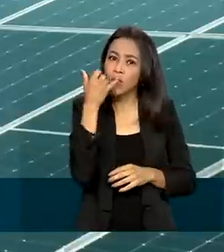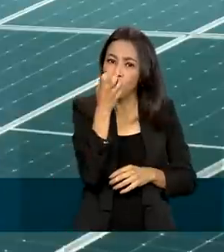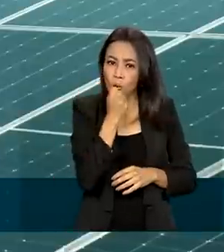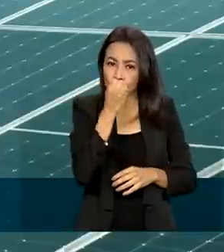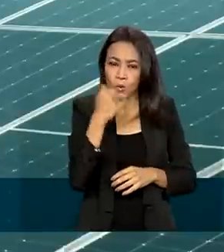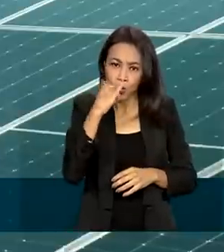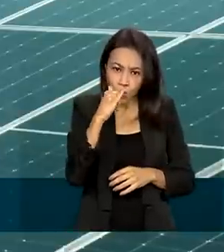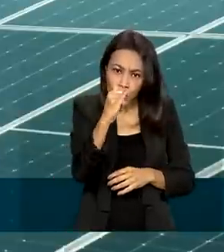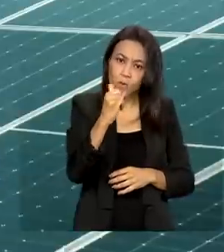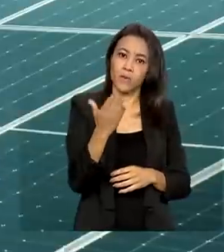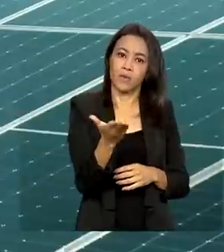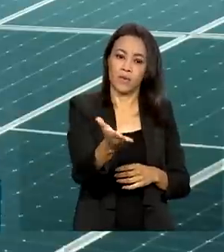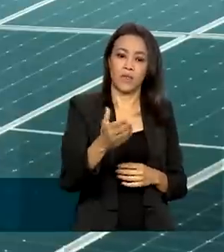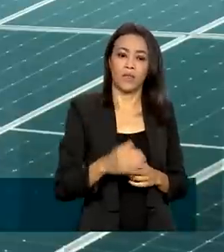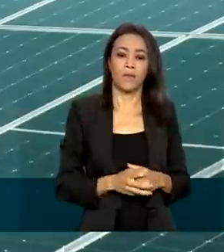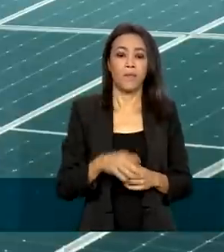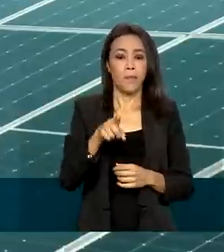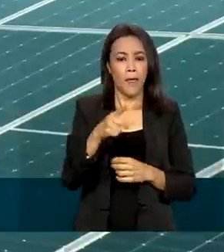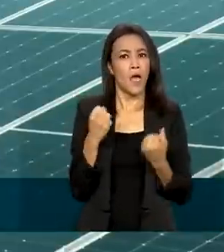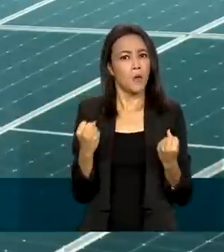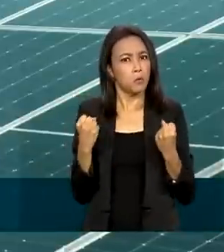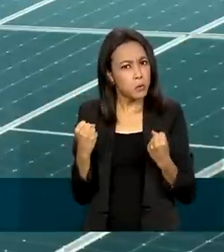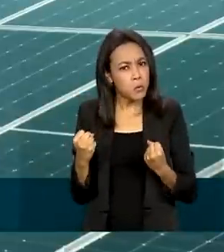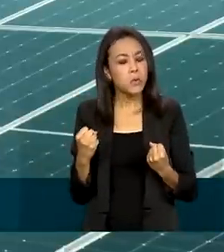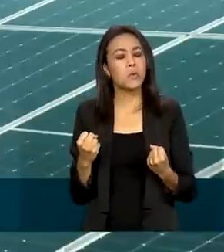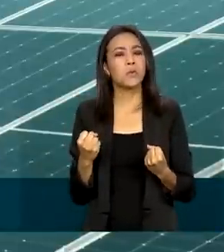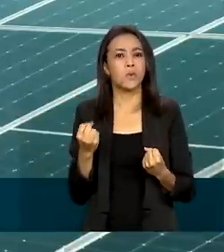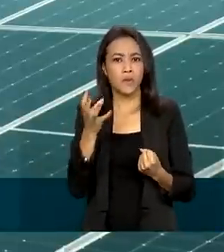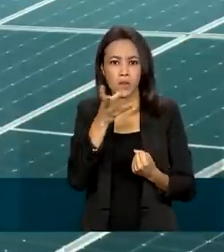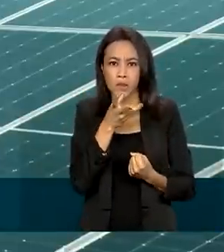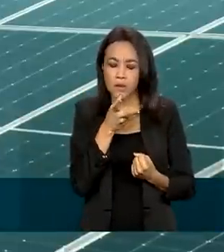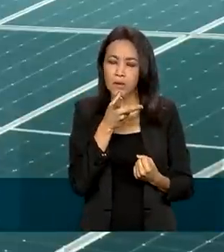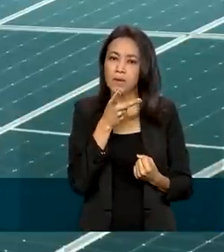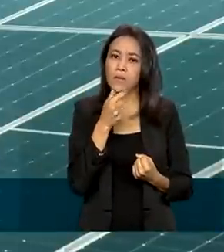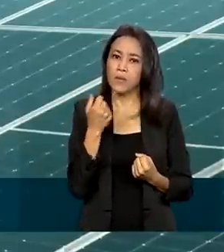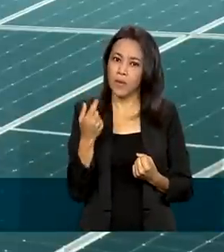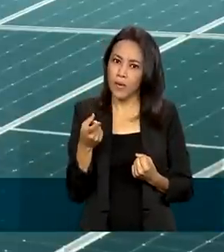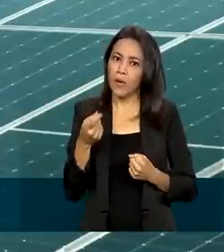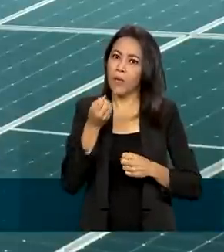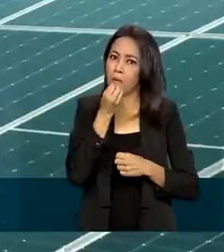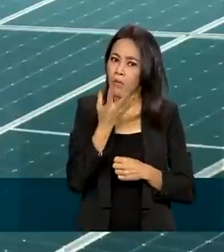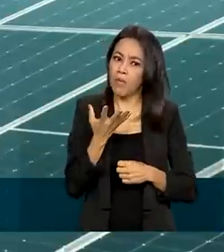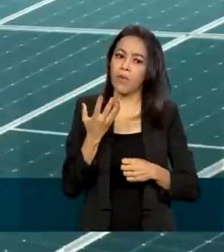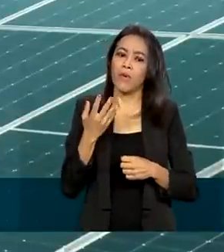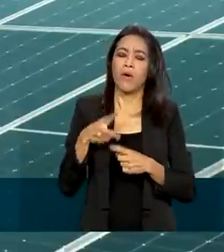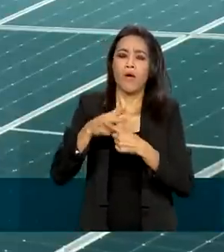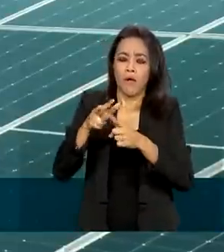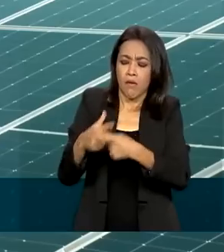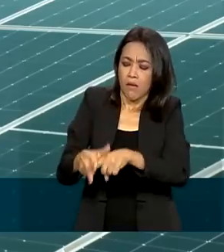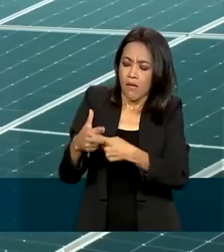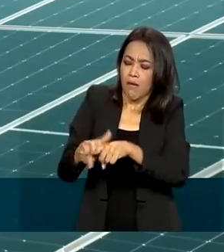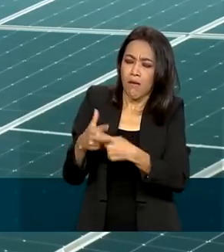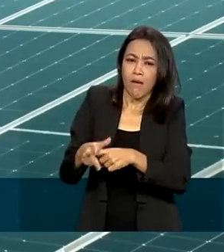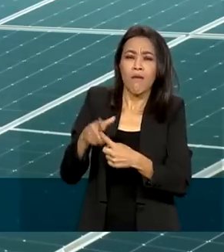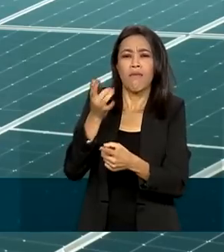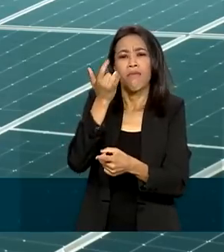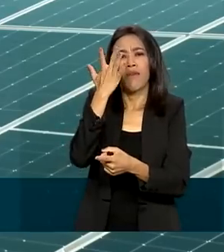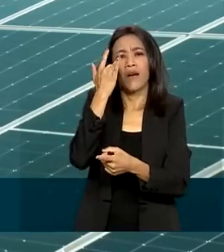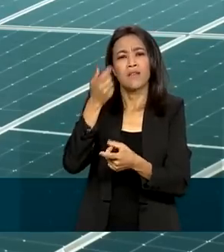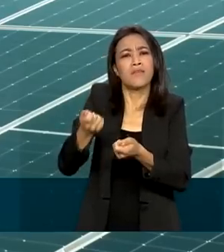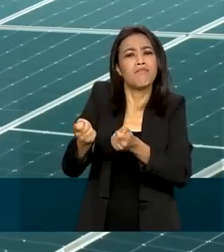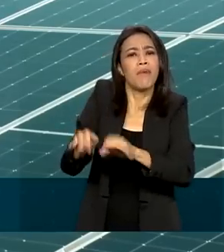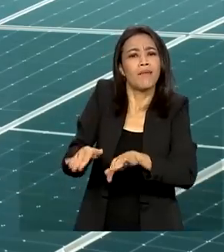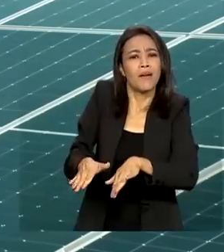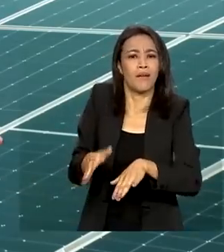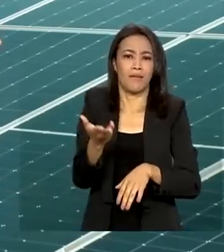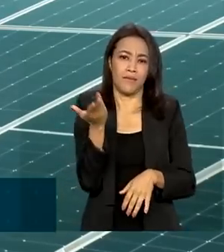energia solar é um sistema resistente, durável e, ao contrário do que pensamos, de manutenção fácil e baixo custo.